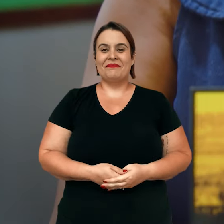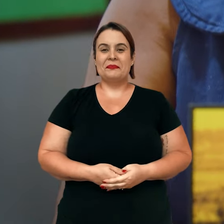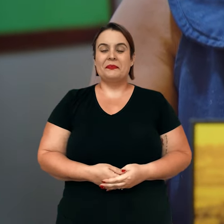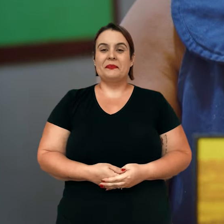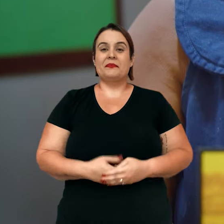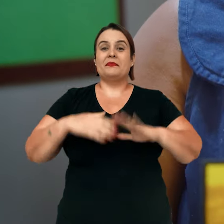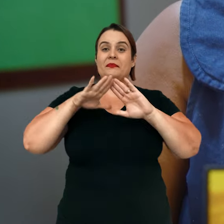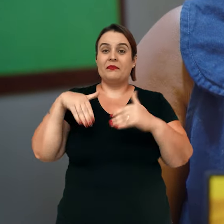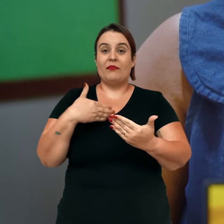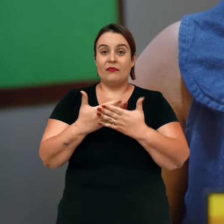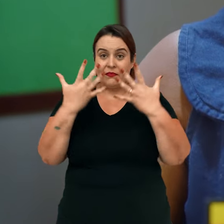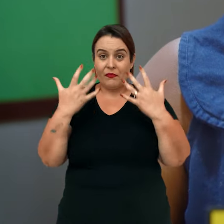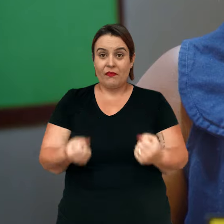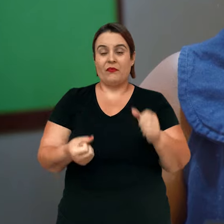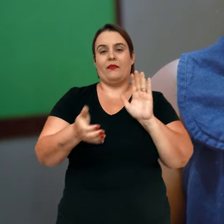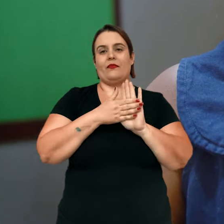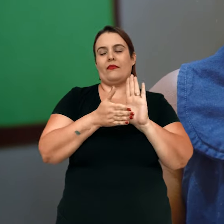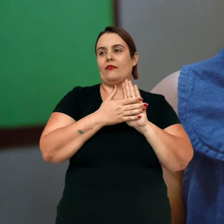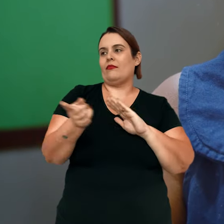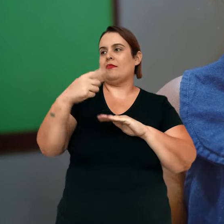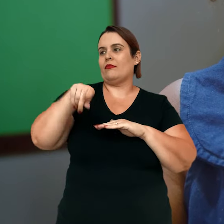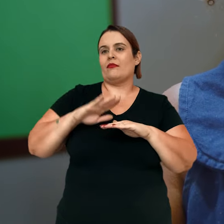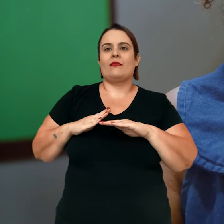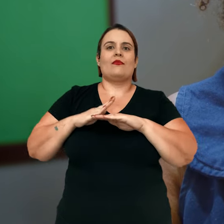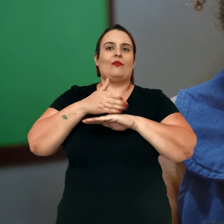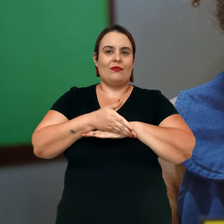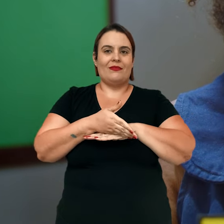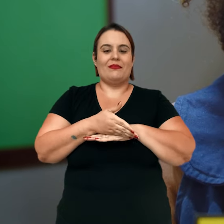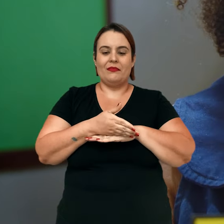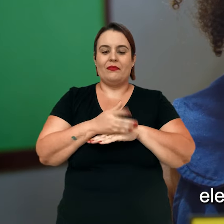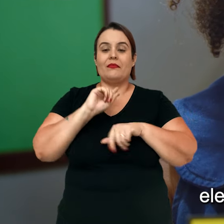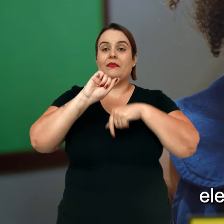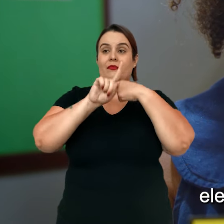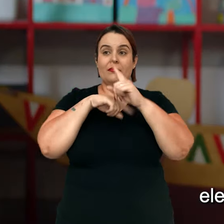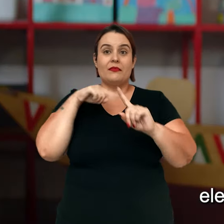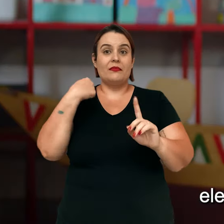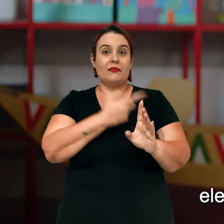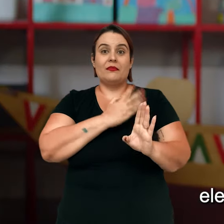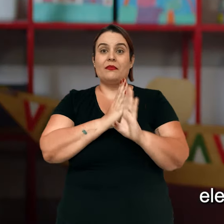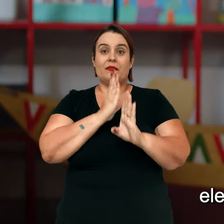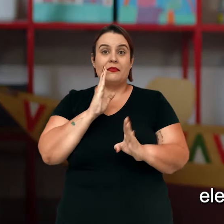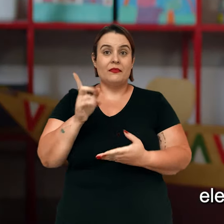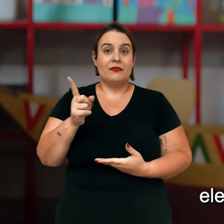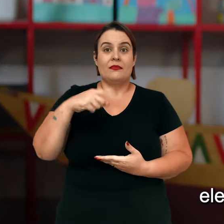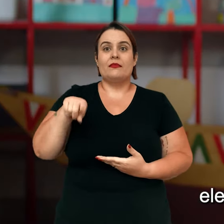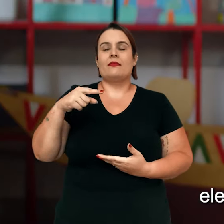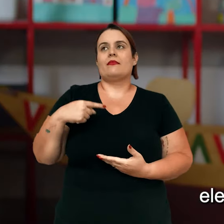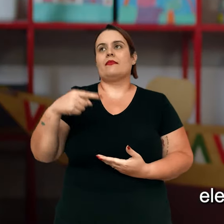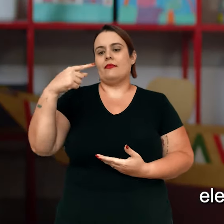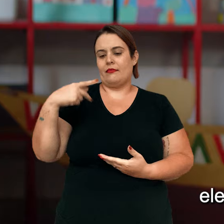E eu acho que as escolas embarcaram tanto na proposta que eles estavam muito dentro. E aí depois é que a gente descobriu que eles